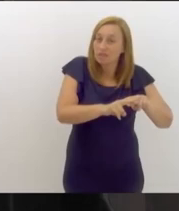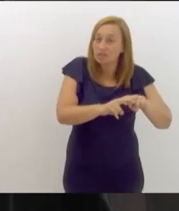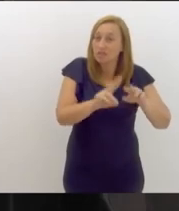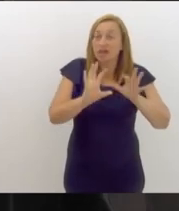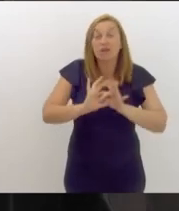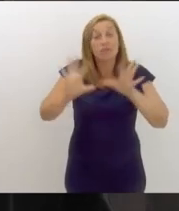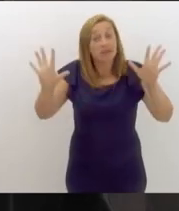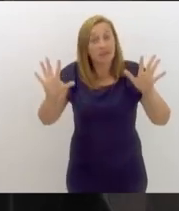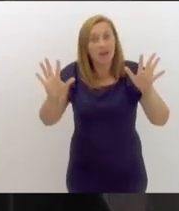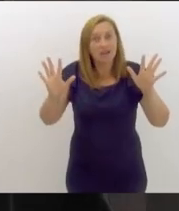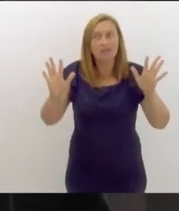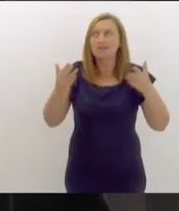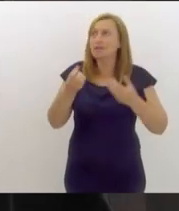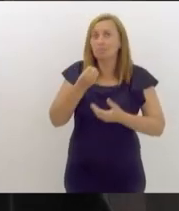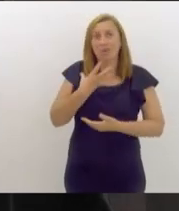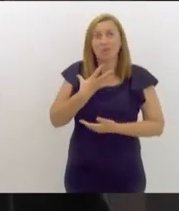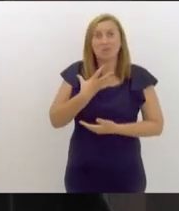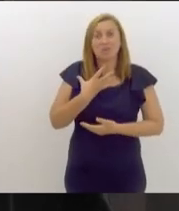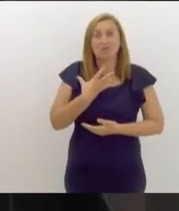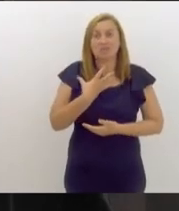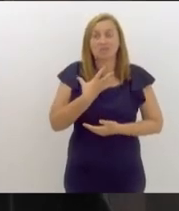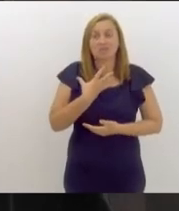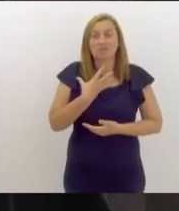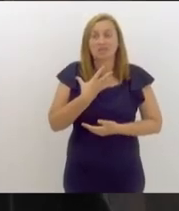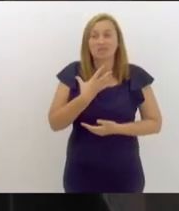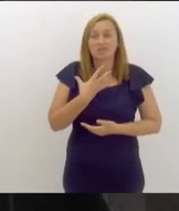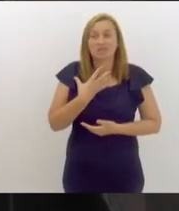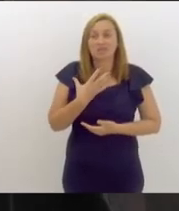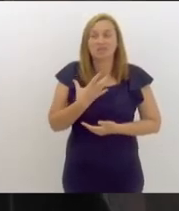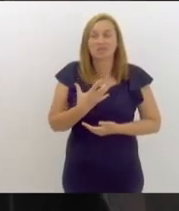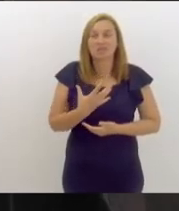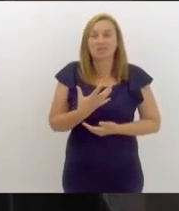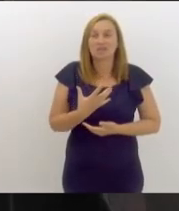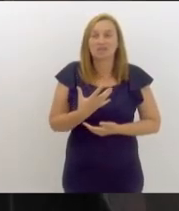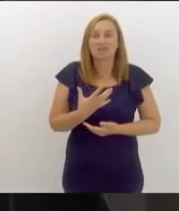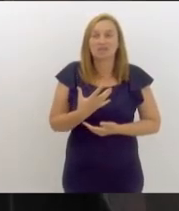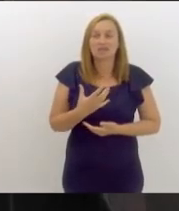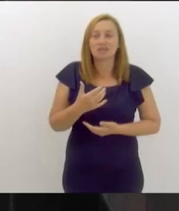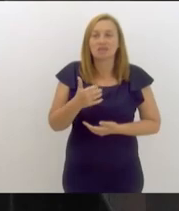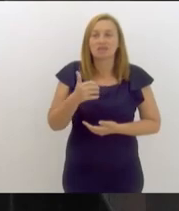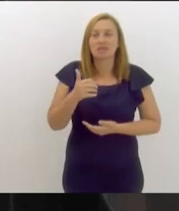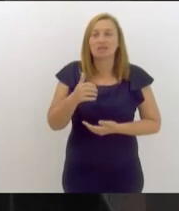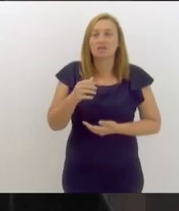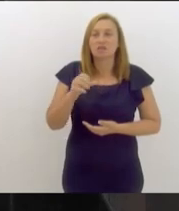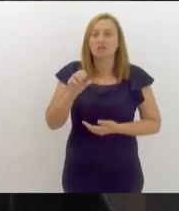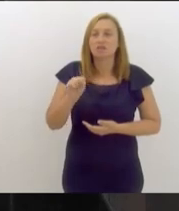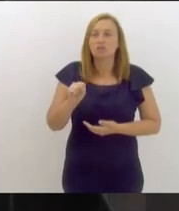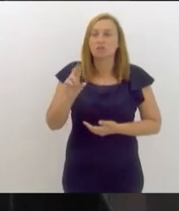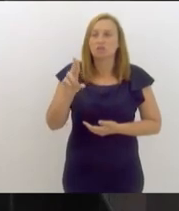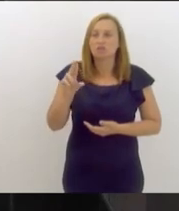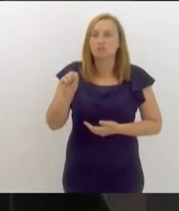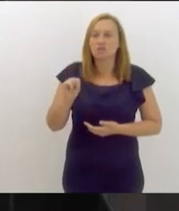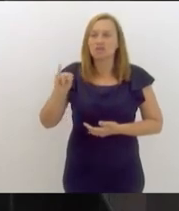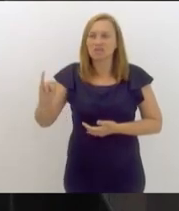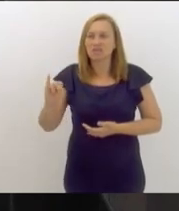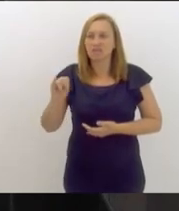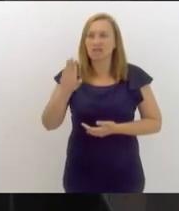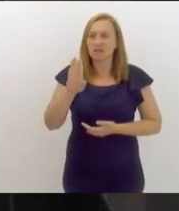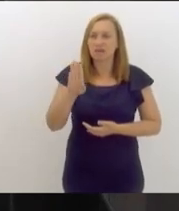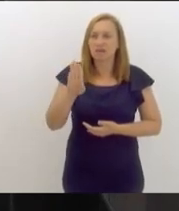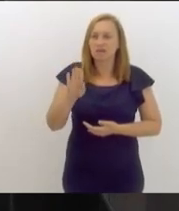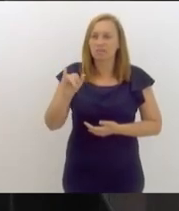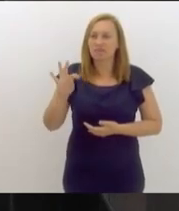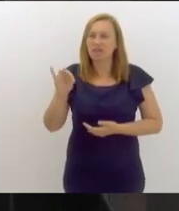Ainda bem trata-se da senhora Suzi Bittencourt Nossa